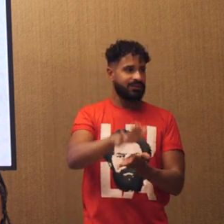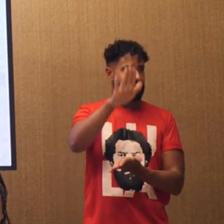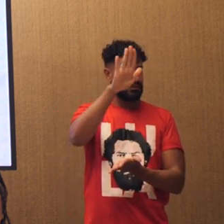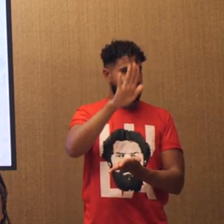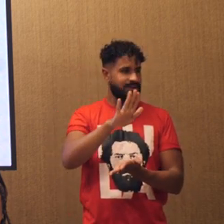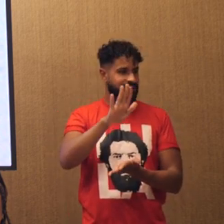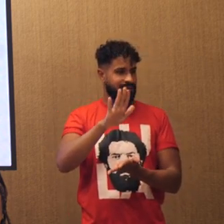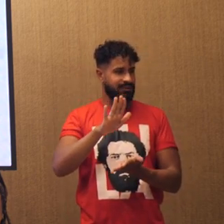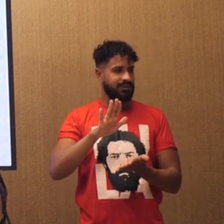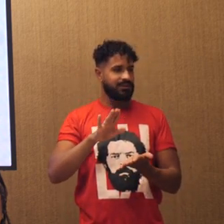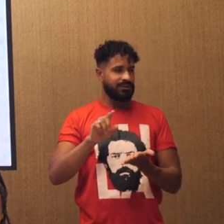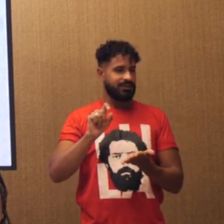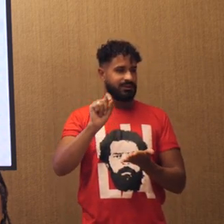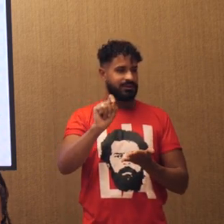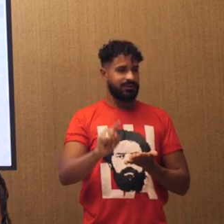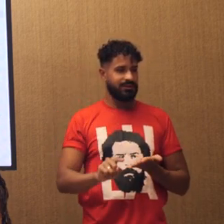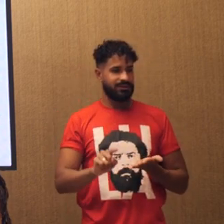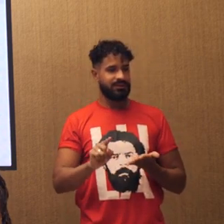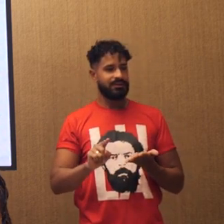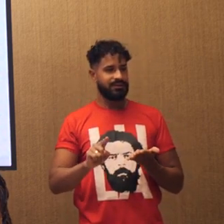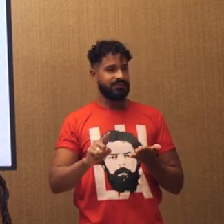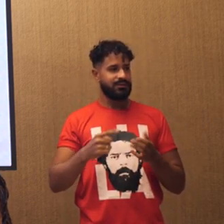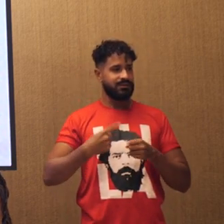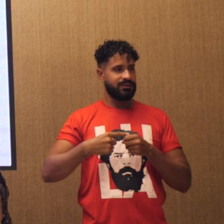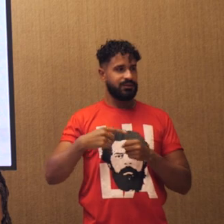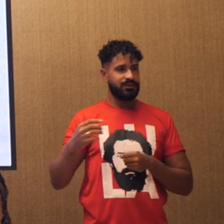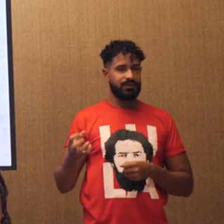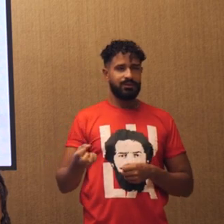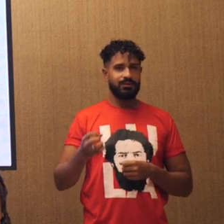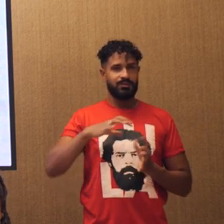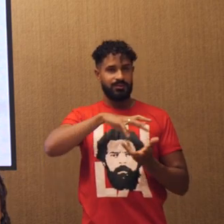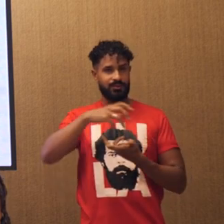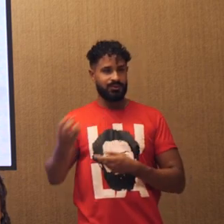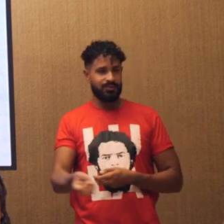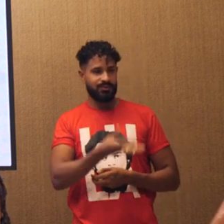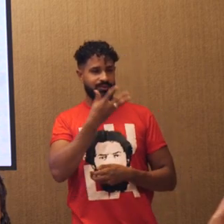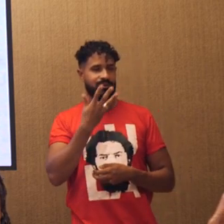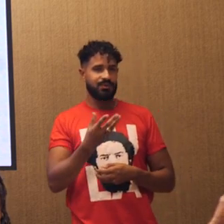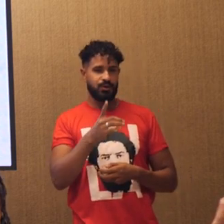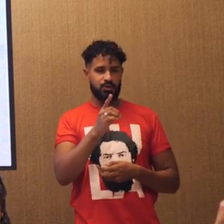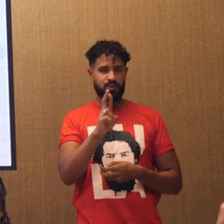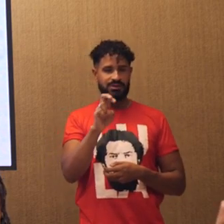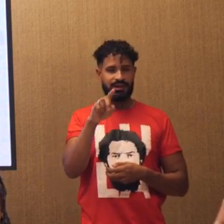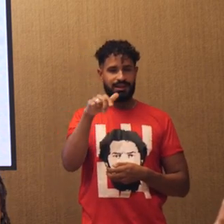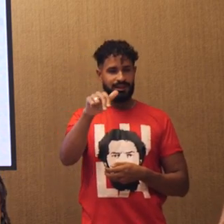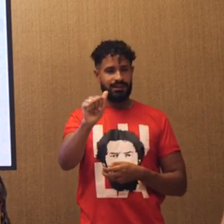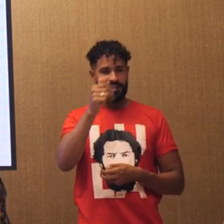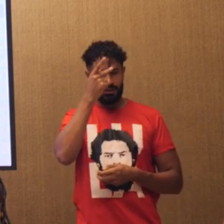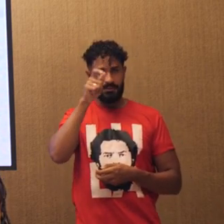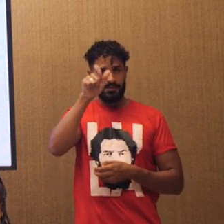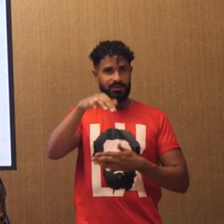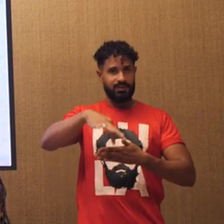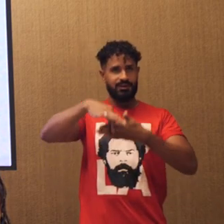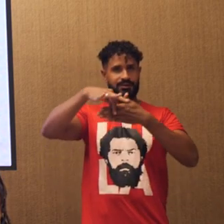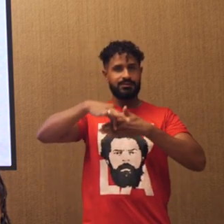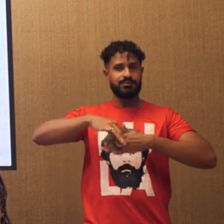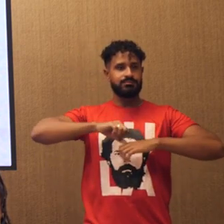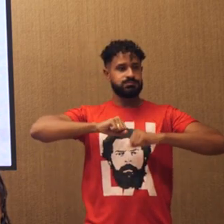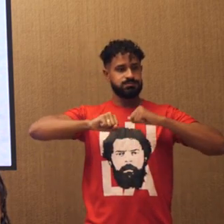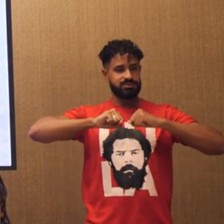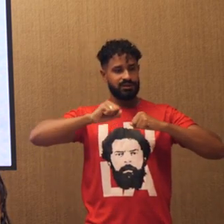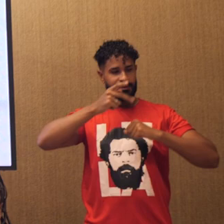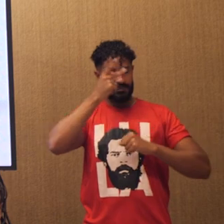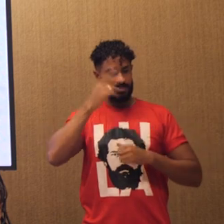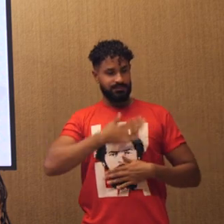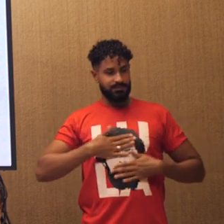companhia Dorcelina, candidata a prefeita da cidade de Mundo Novo. E a Dorcelina era uma pessoa, uma liderança que ela empolgava a